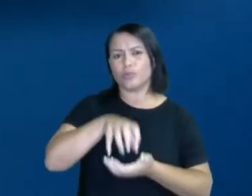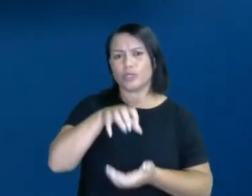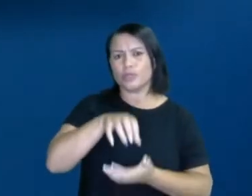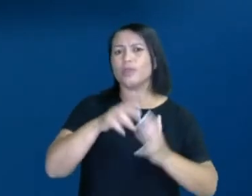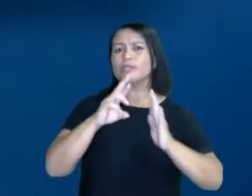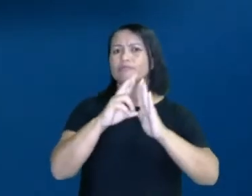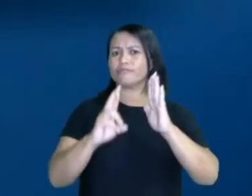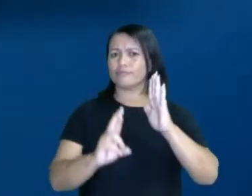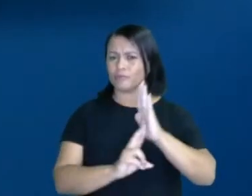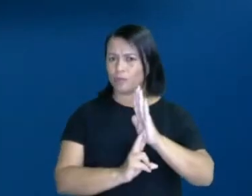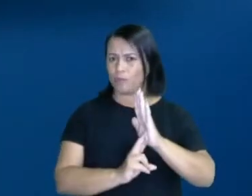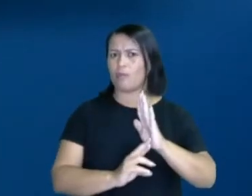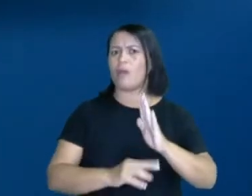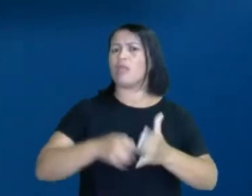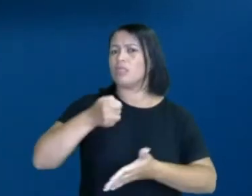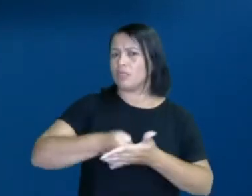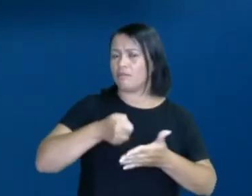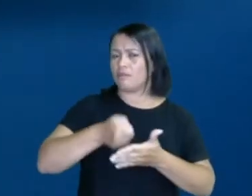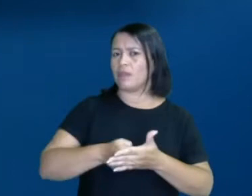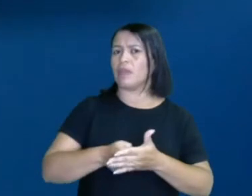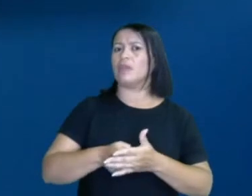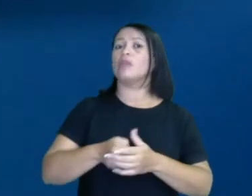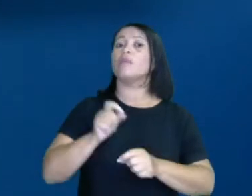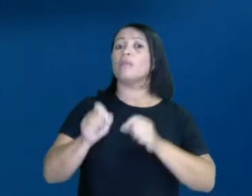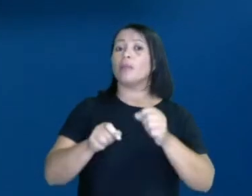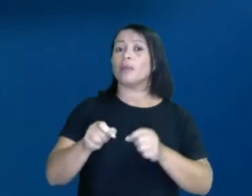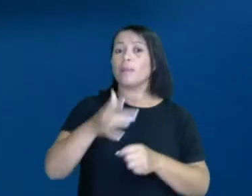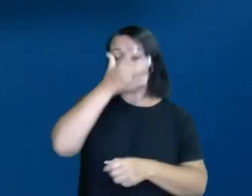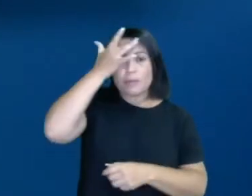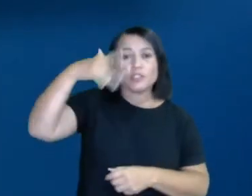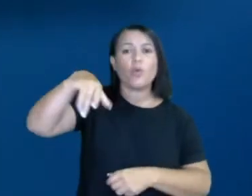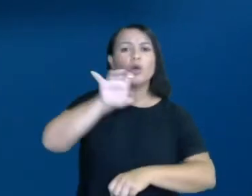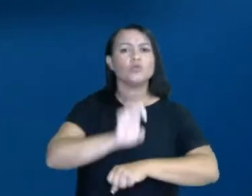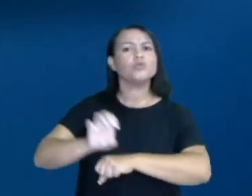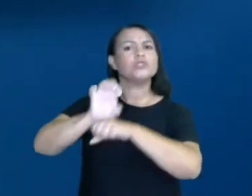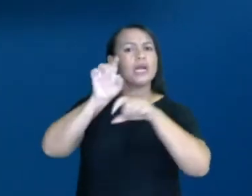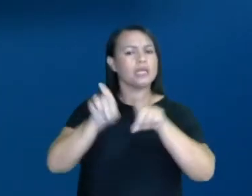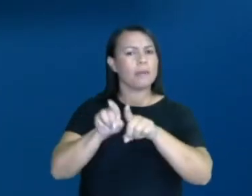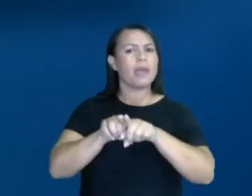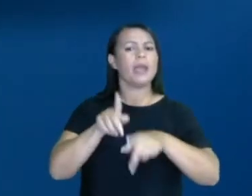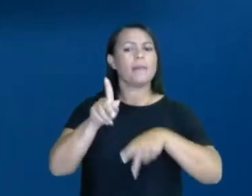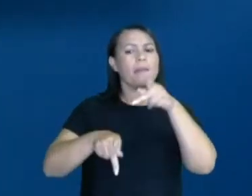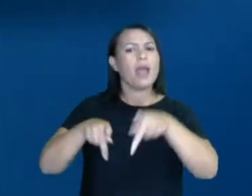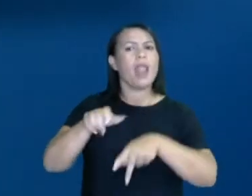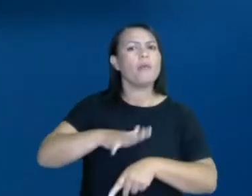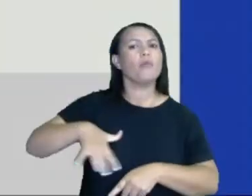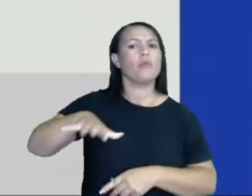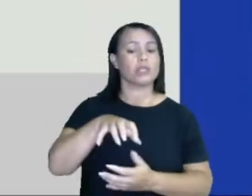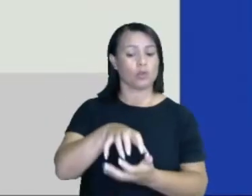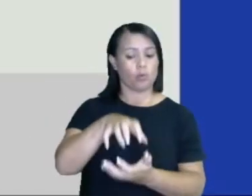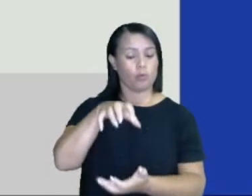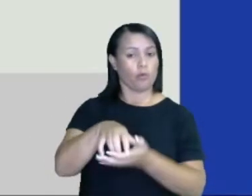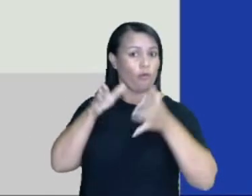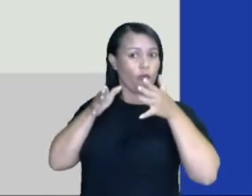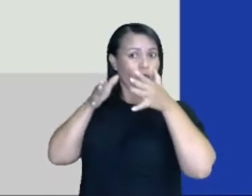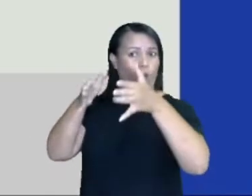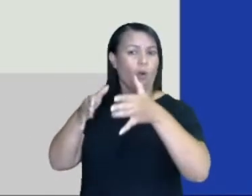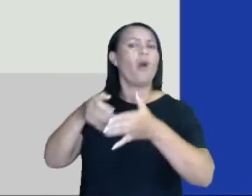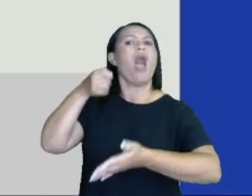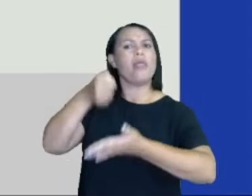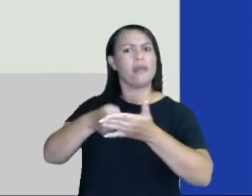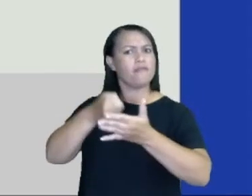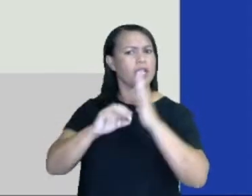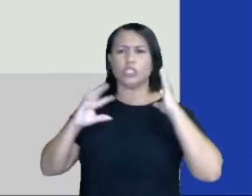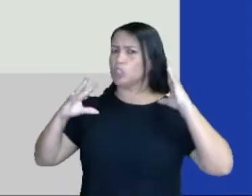deveres que devem ser feitos pelo poder público e pela população com relação ao público idoso. É dever de